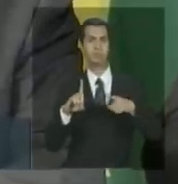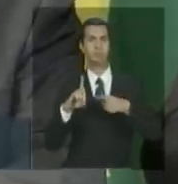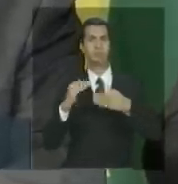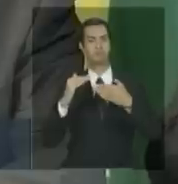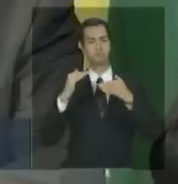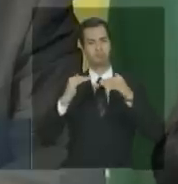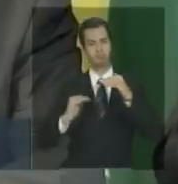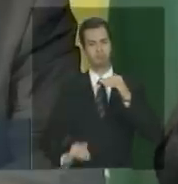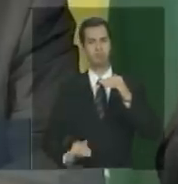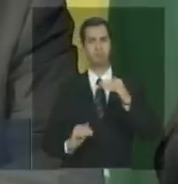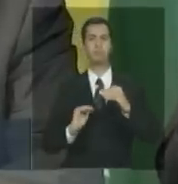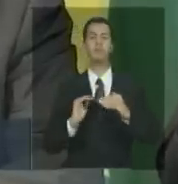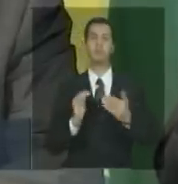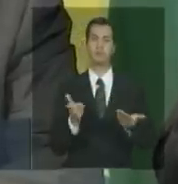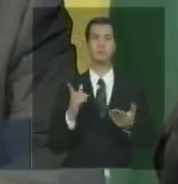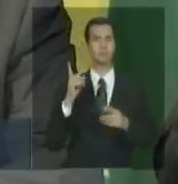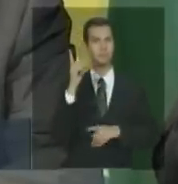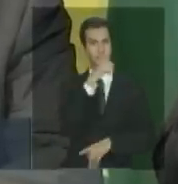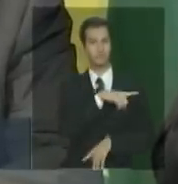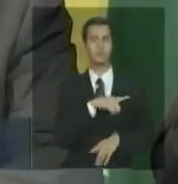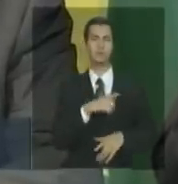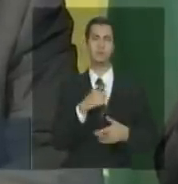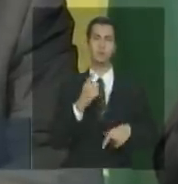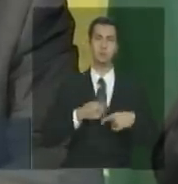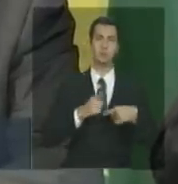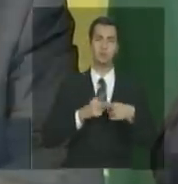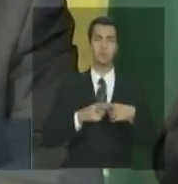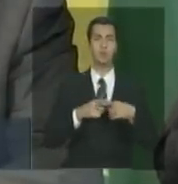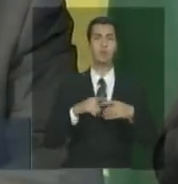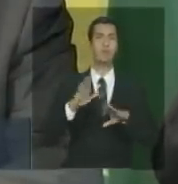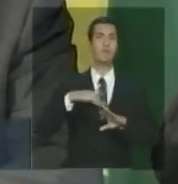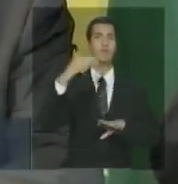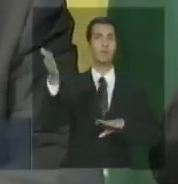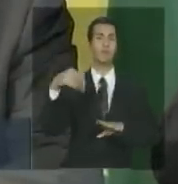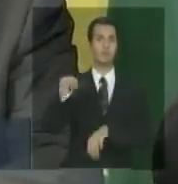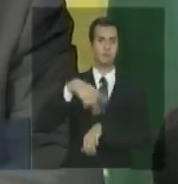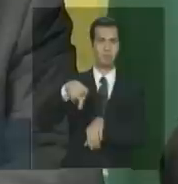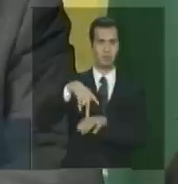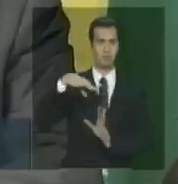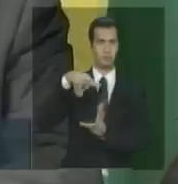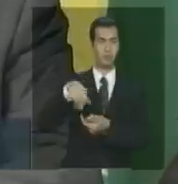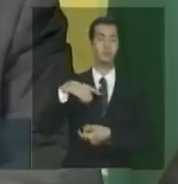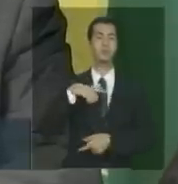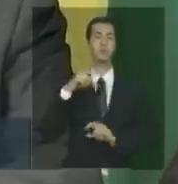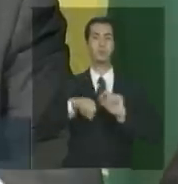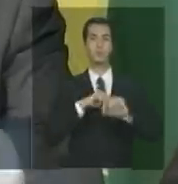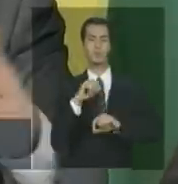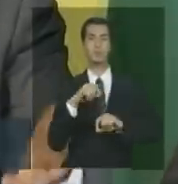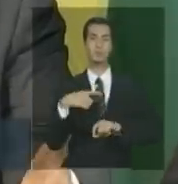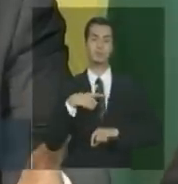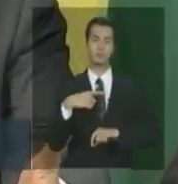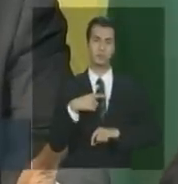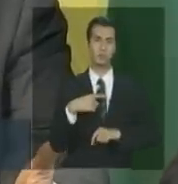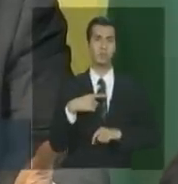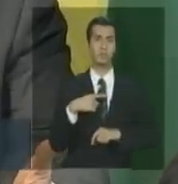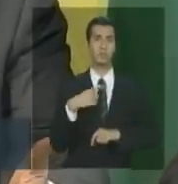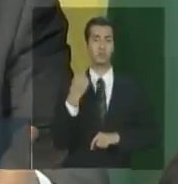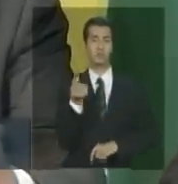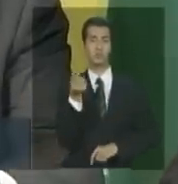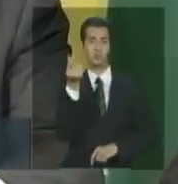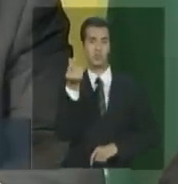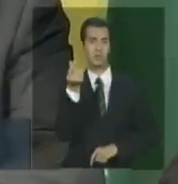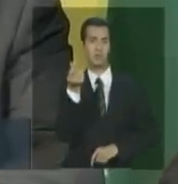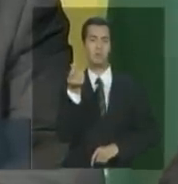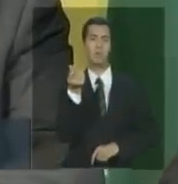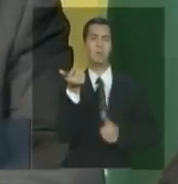porque está havendo uma política de desvalorização cambial praticada por vários países,